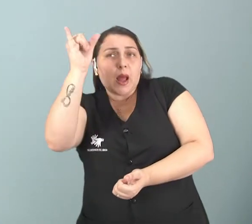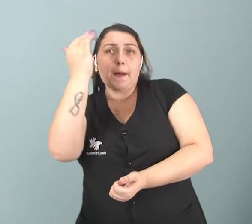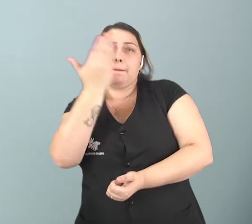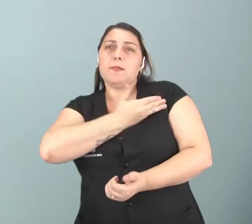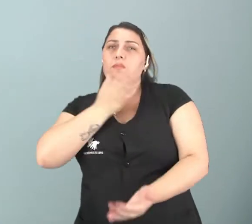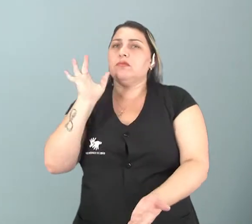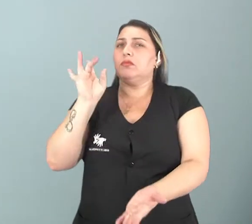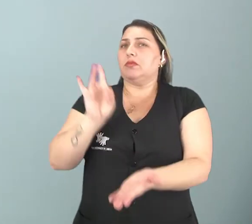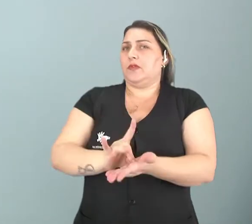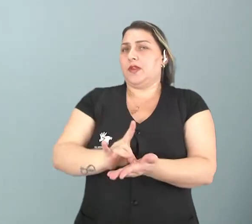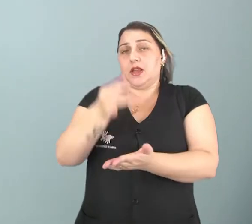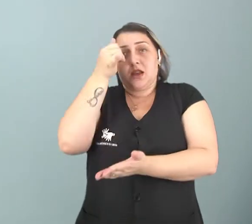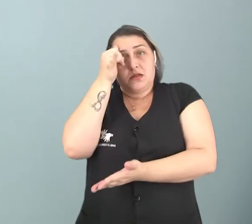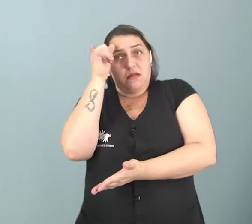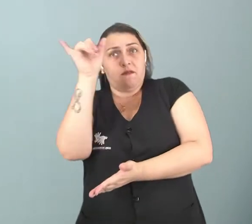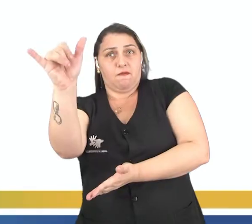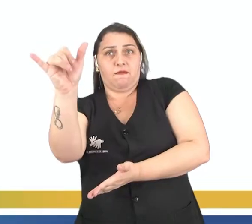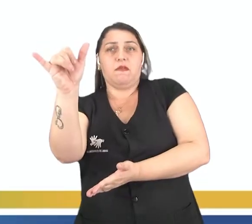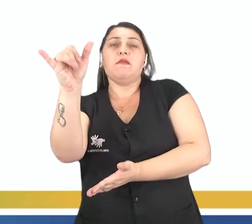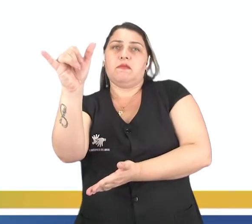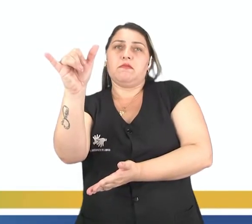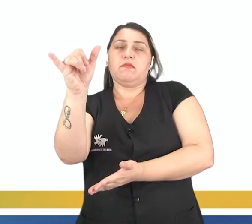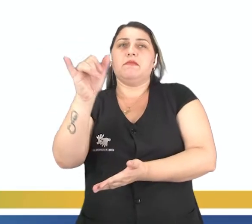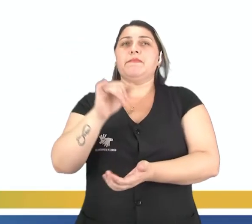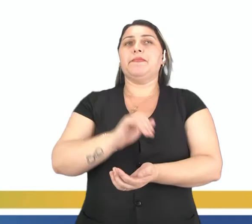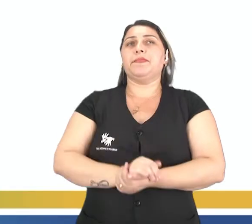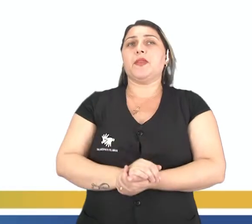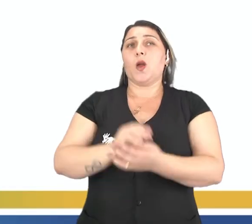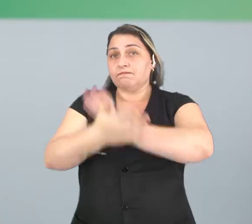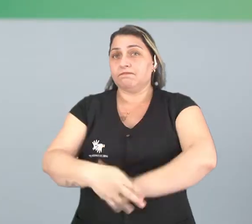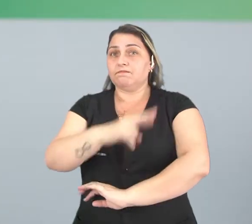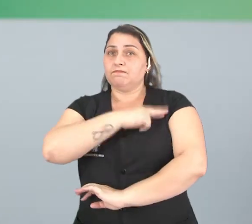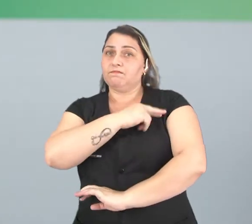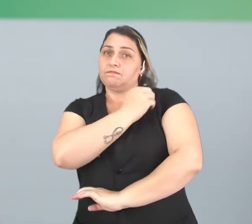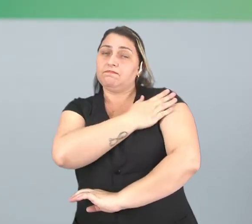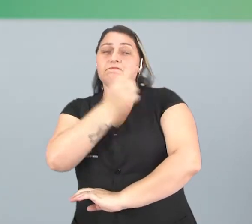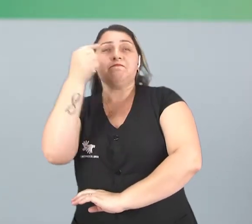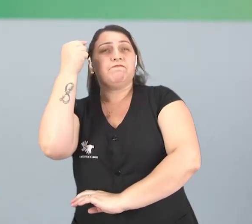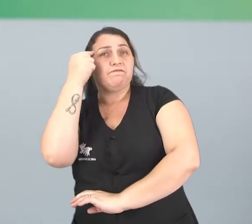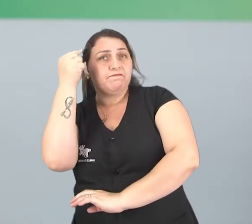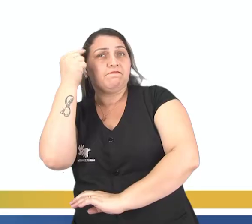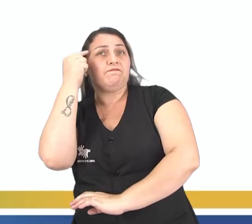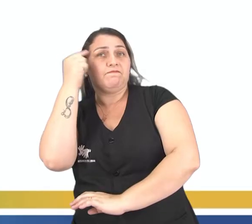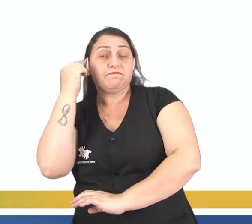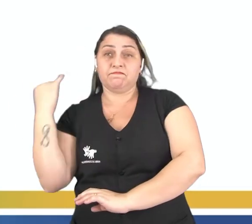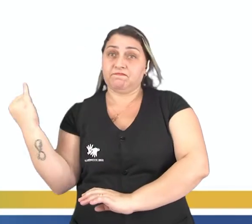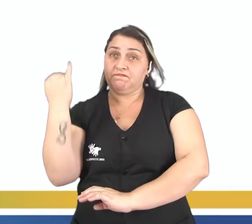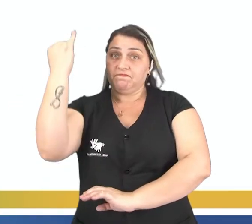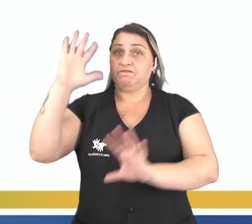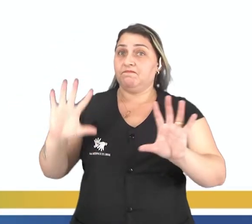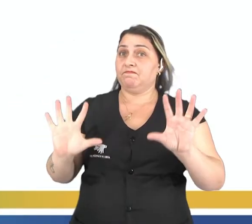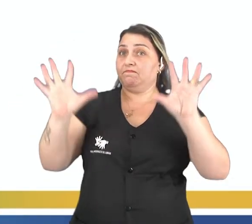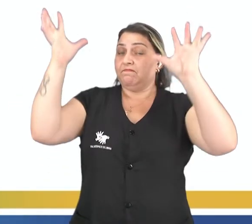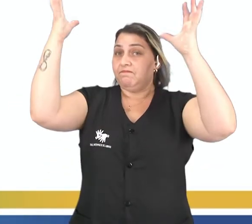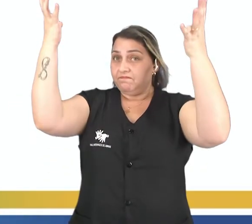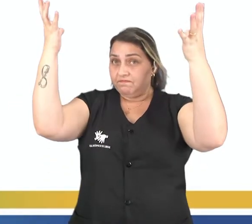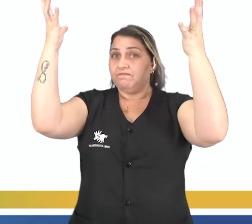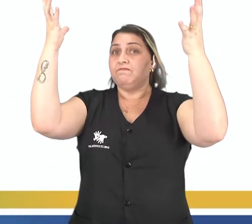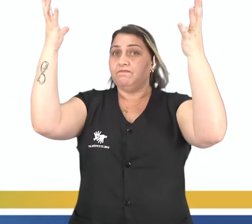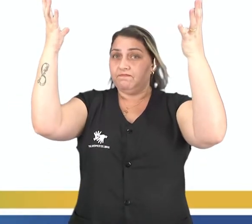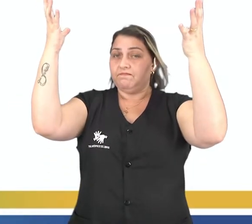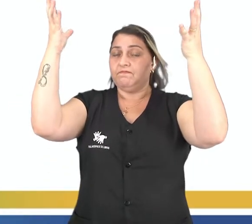de verdade. Evite fazer esses comentários. 4. Refletir a necessidade de festas em datas